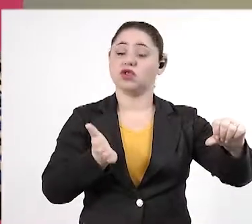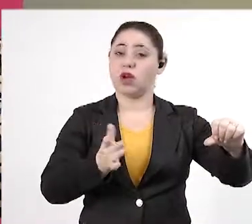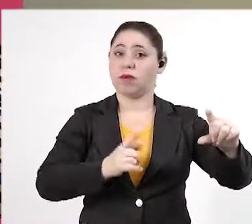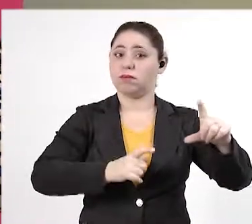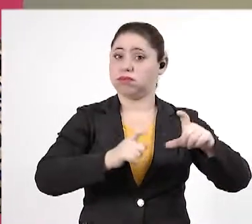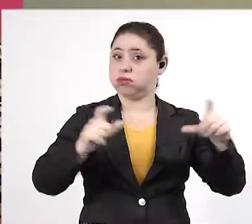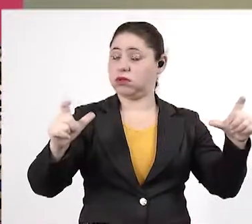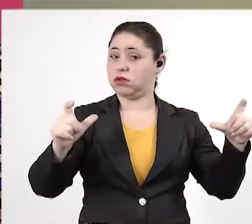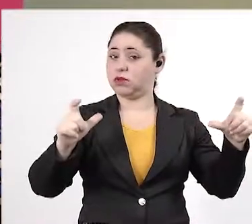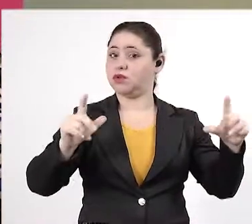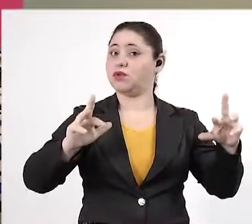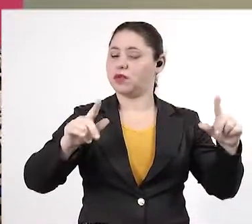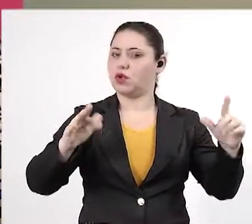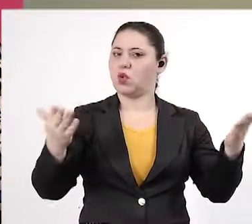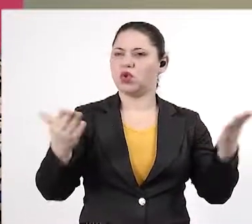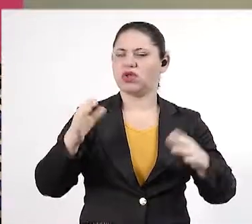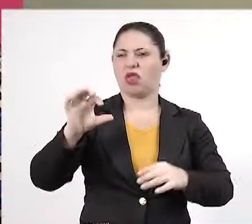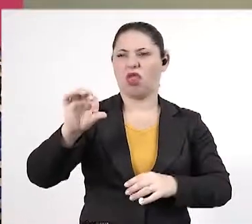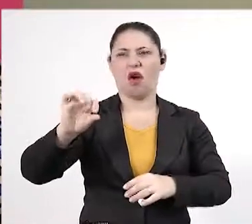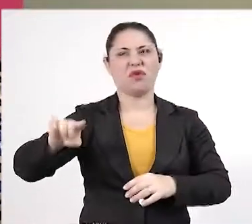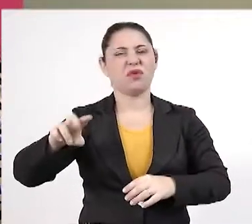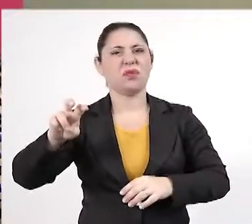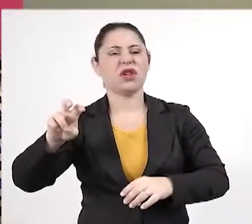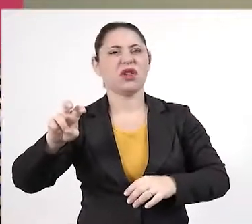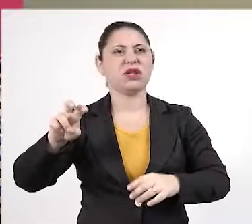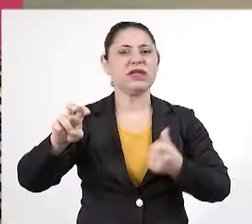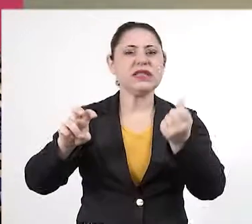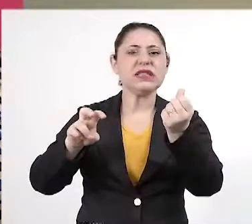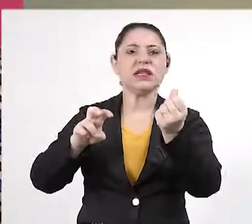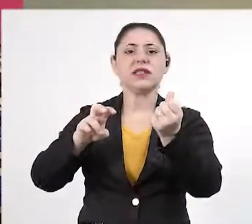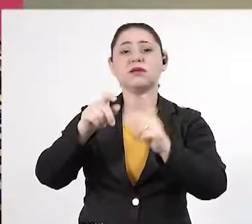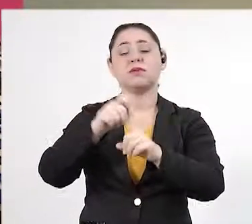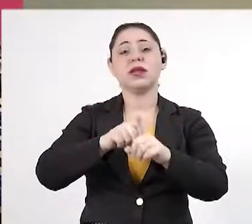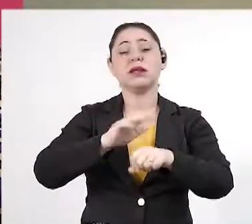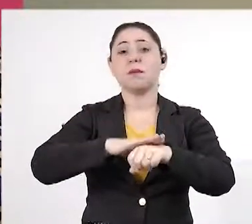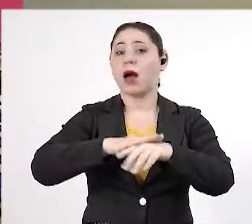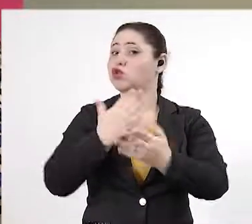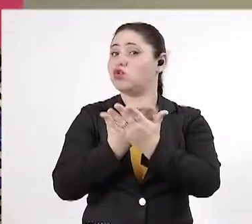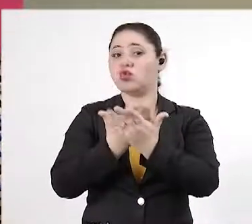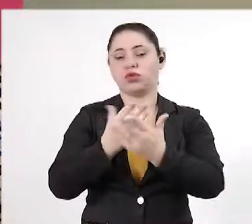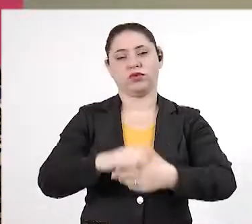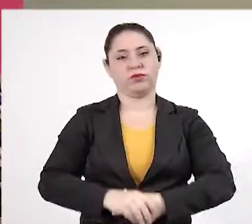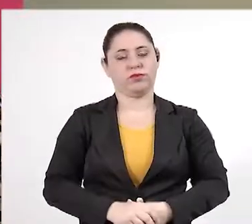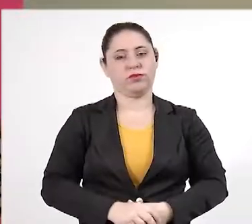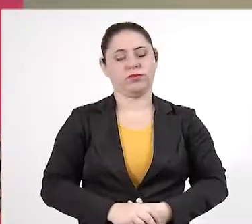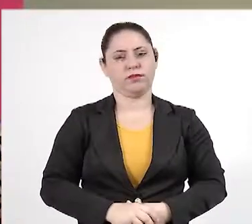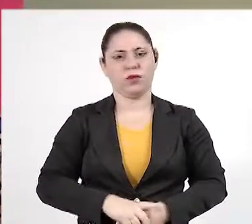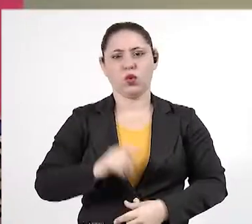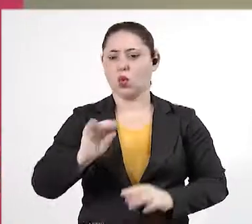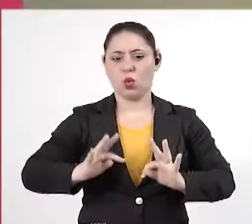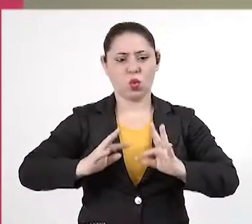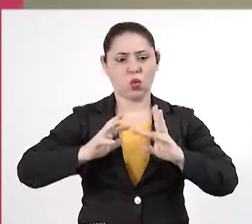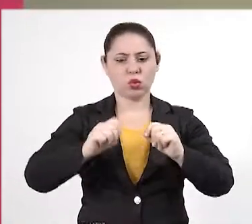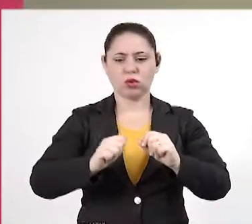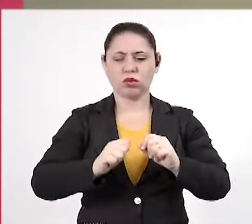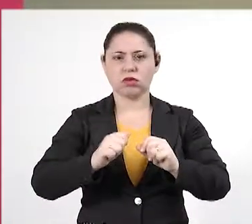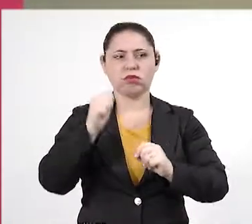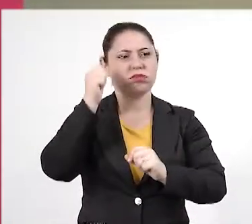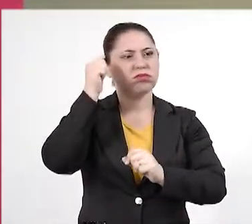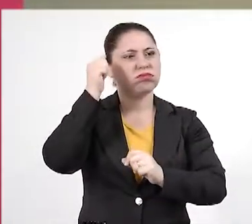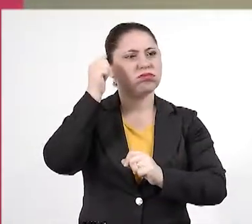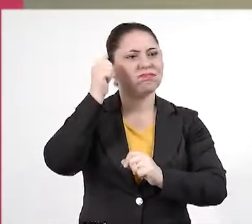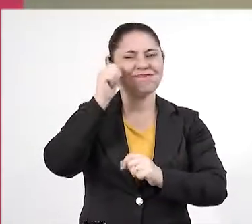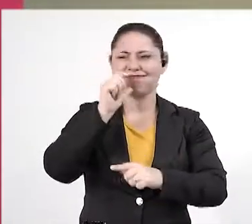até maior essa diferença, mas hoje é de 6 meses. Então, com tudo isso, realmente a gente